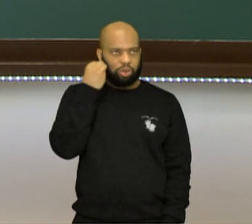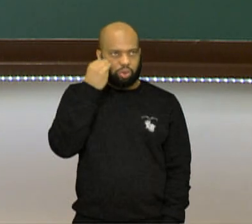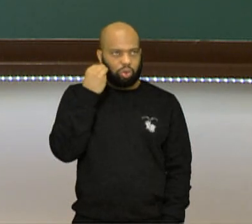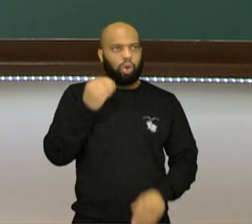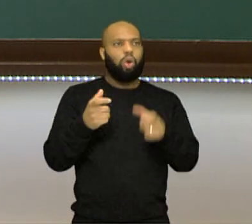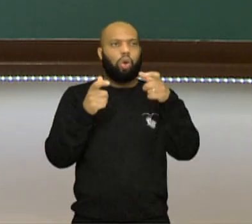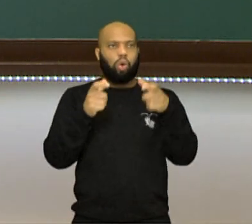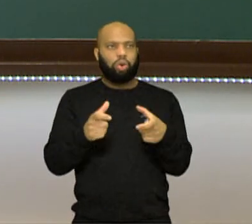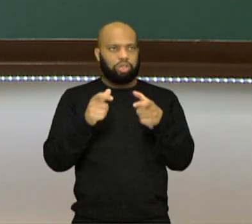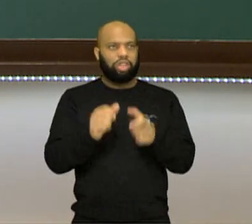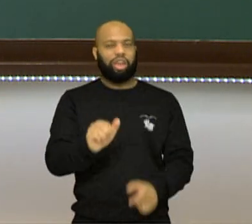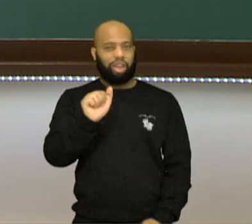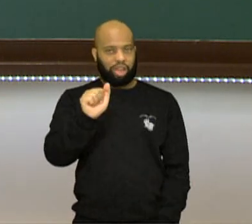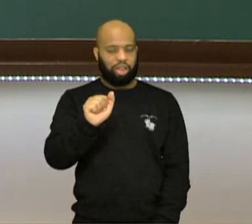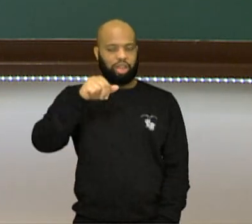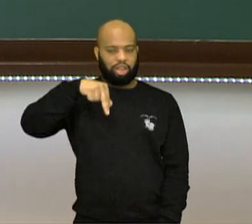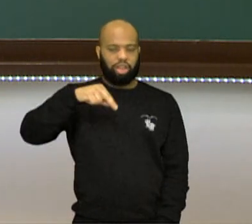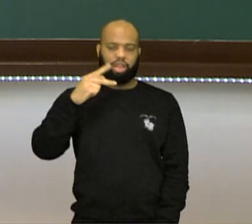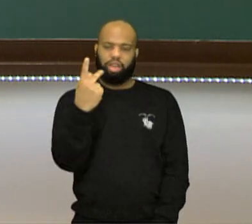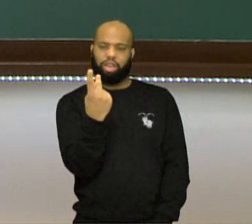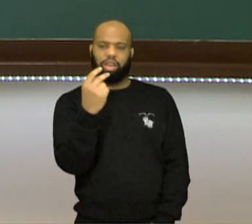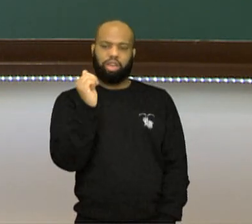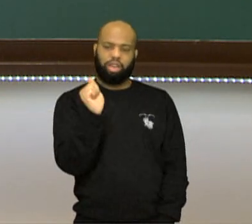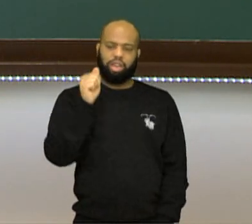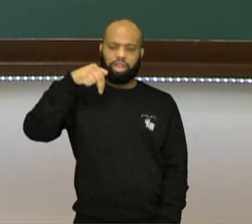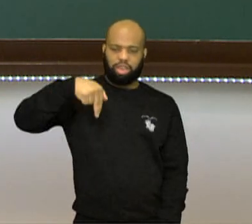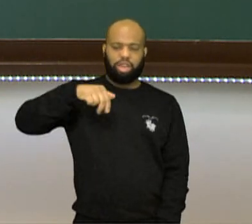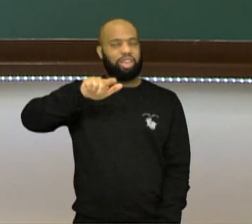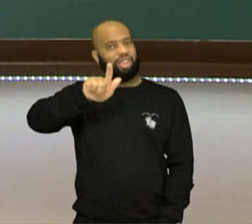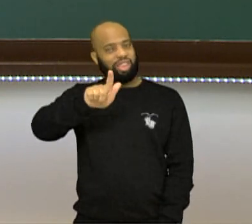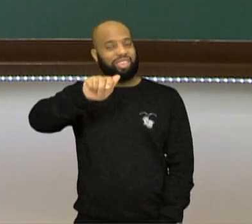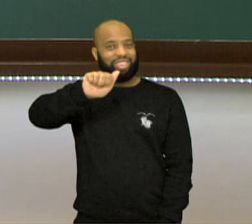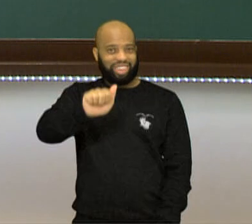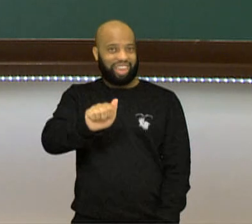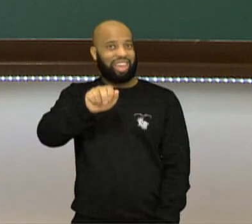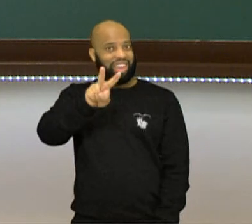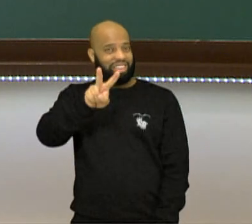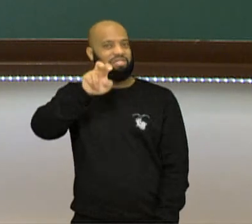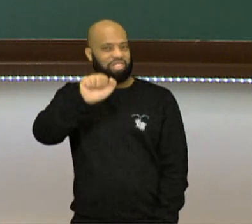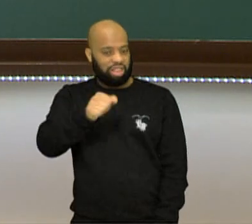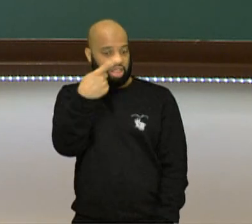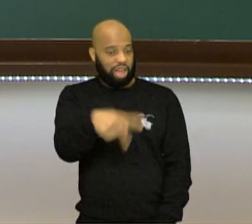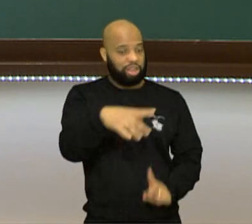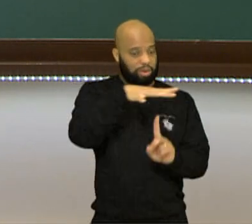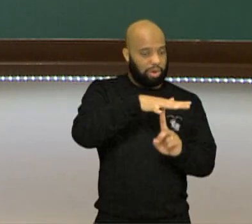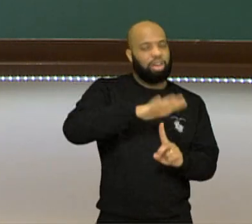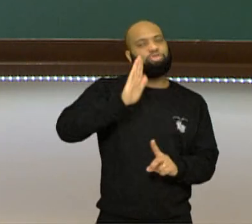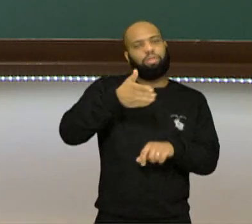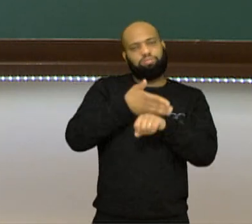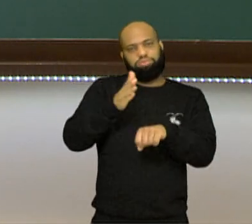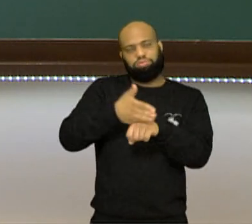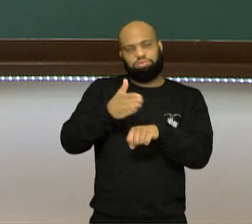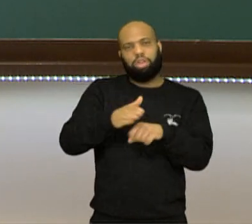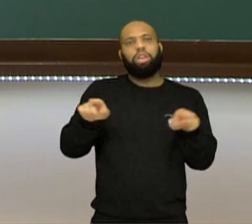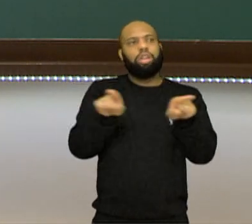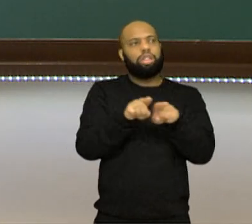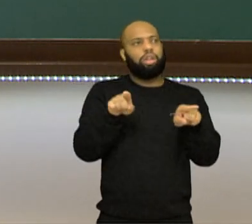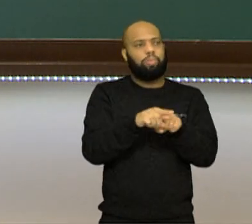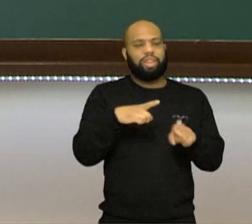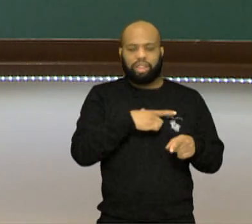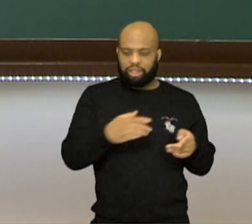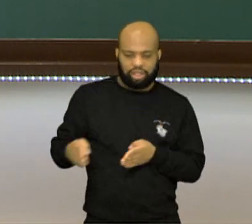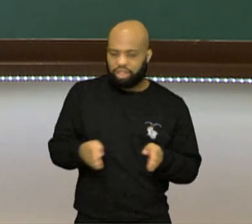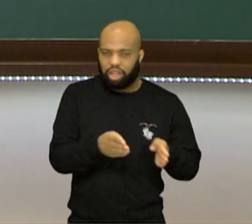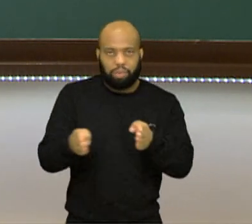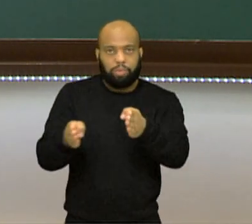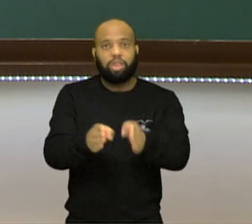Anhangava, praticou escalada na modalidade de montanhismo, tá? Também o caminho do